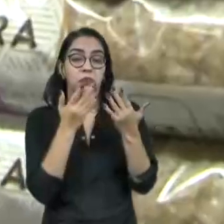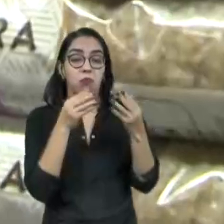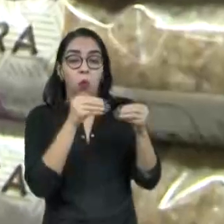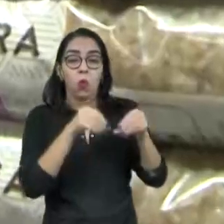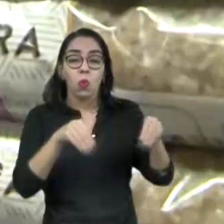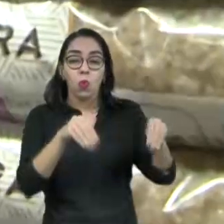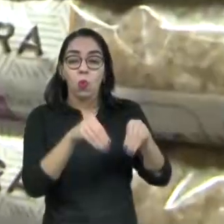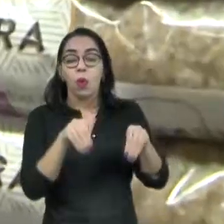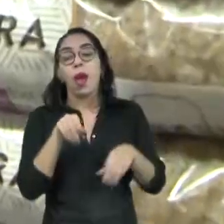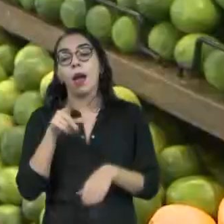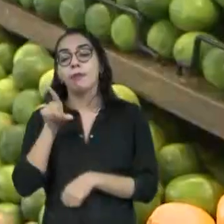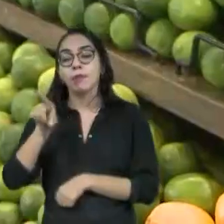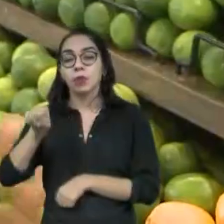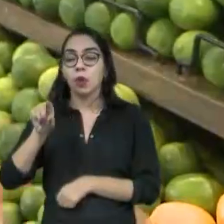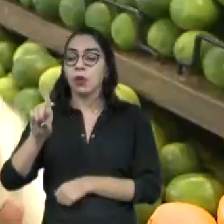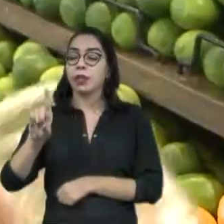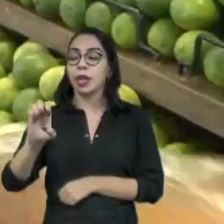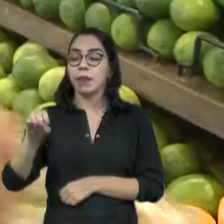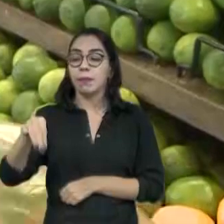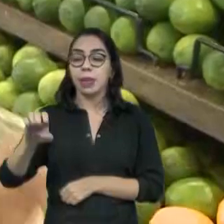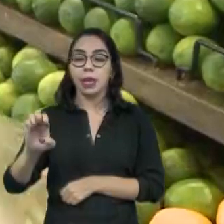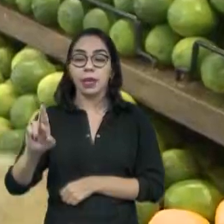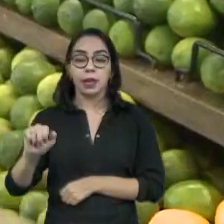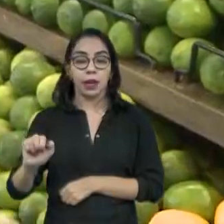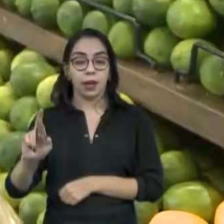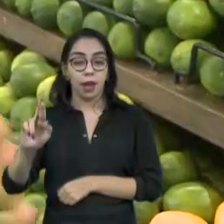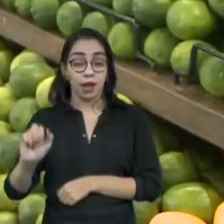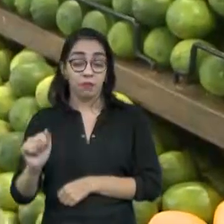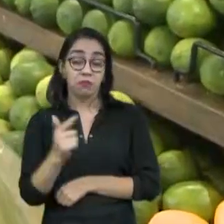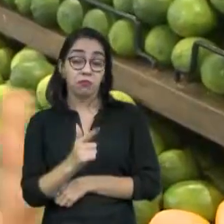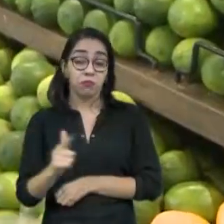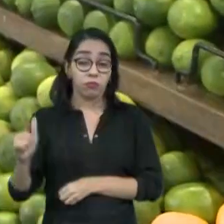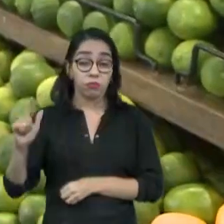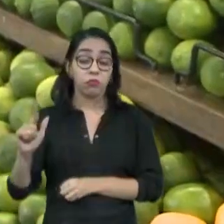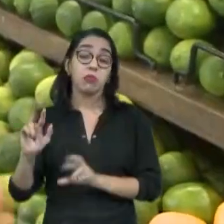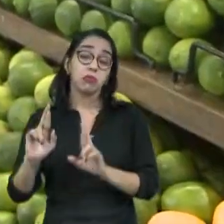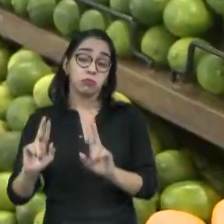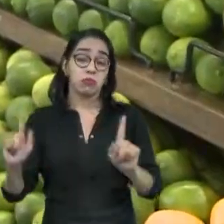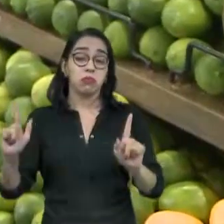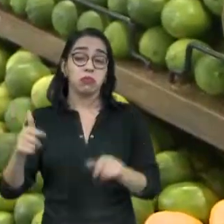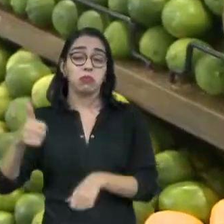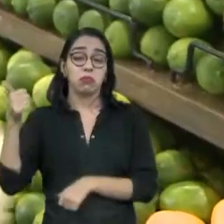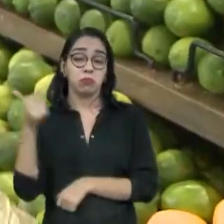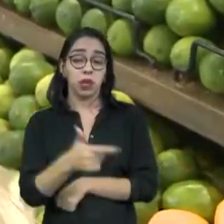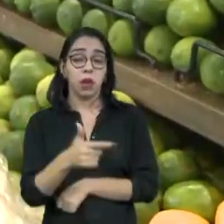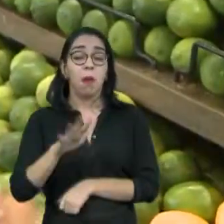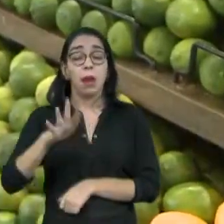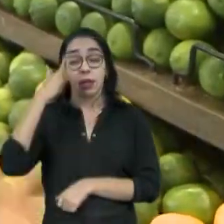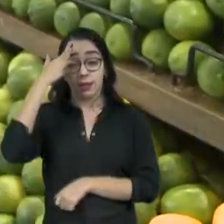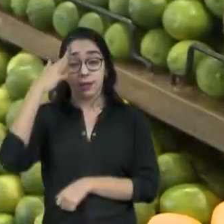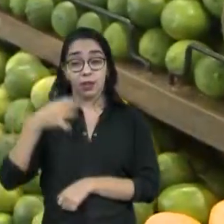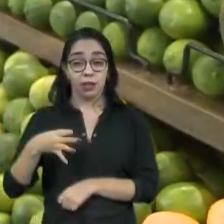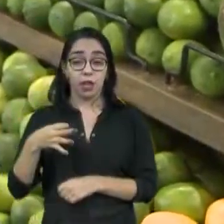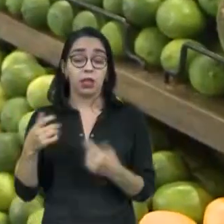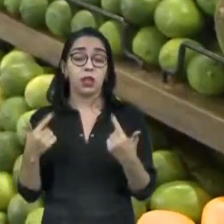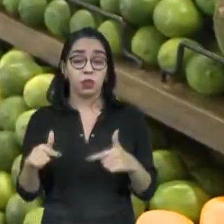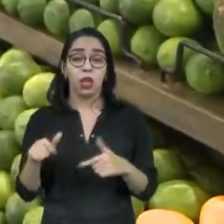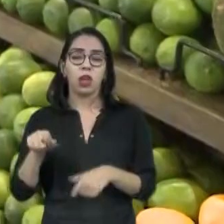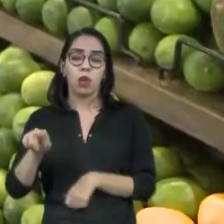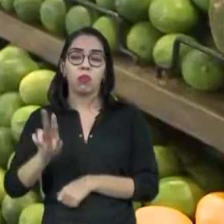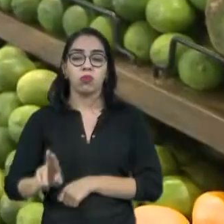pelo demerara não sei se é melhor assim né dizem que é melhor do que o outro mas a gente não tem assim tanta certeza mas o que eu uso é o